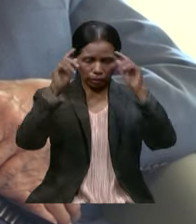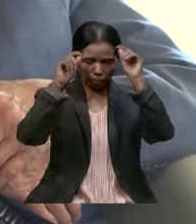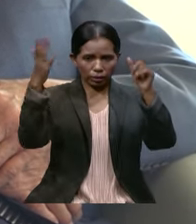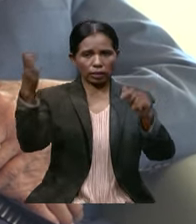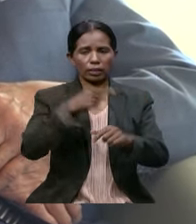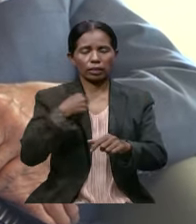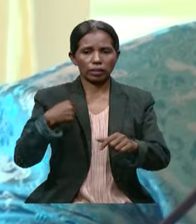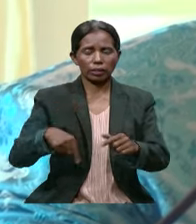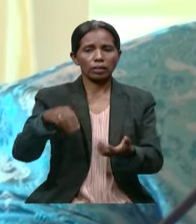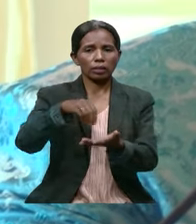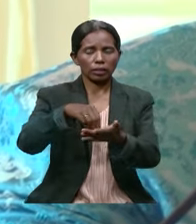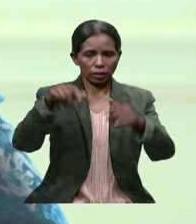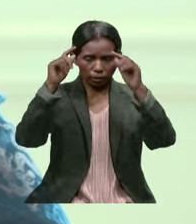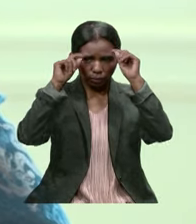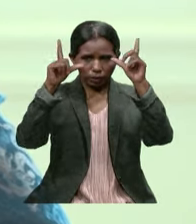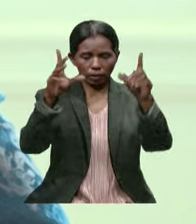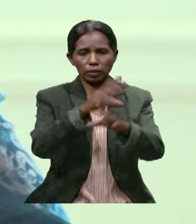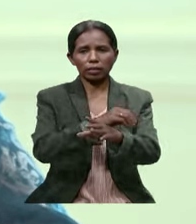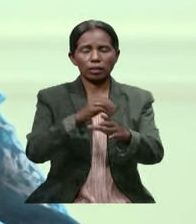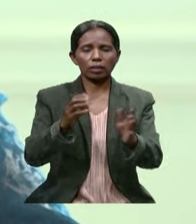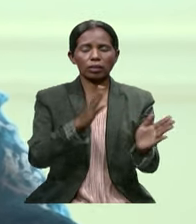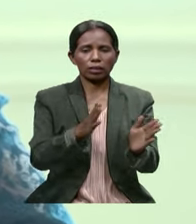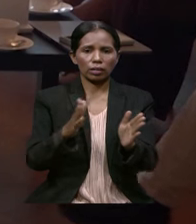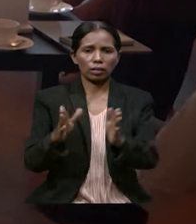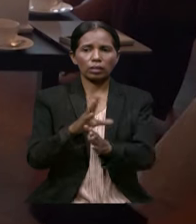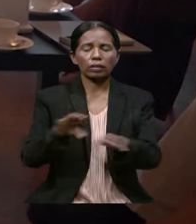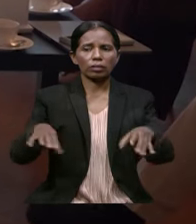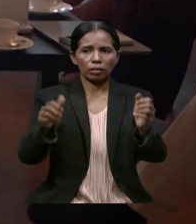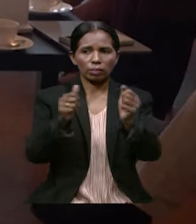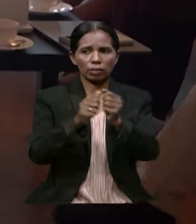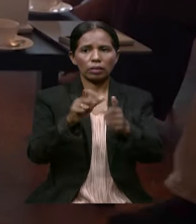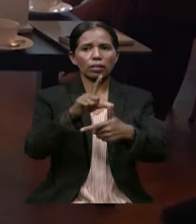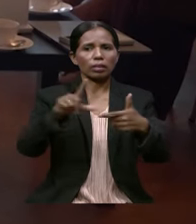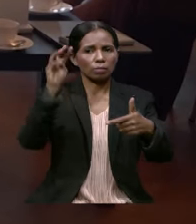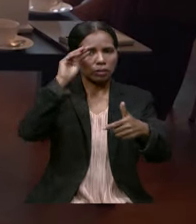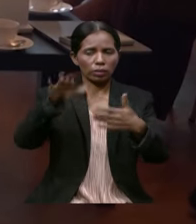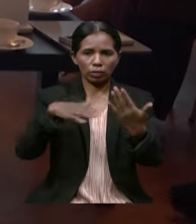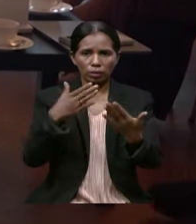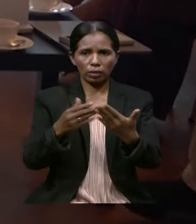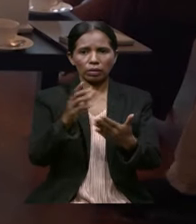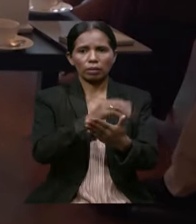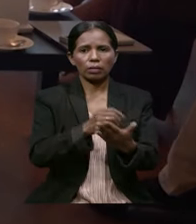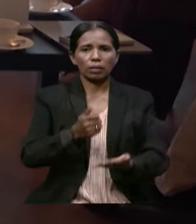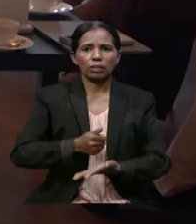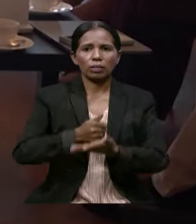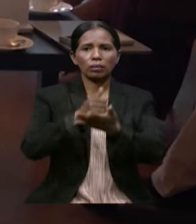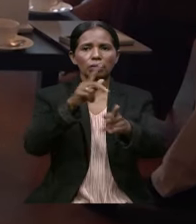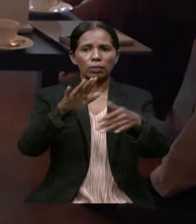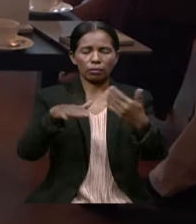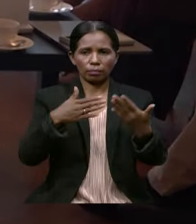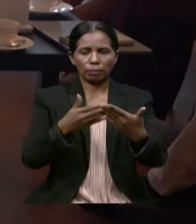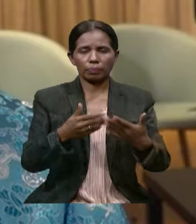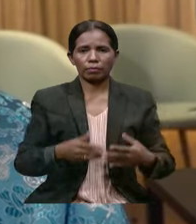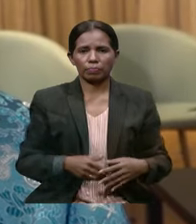Hateten, investimento e a Timor-Leste a tua dia precisa a coordenação de serviço entre a linha ministerial Sira. Não é, ele facilita o investidor Cira.